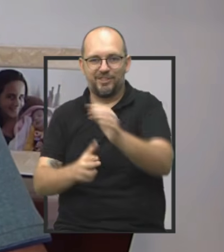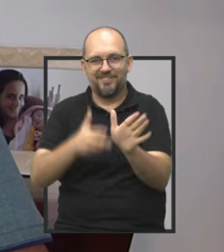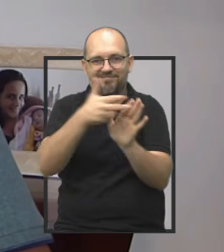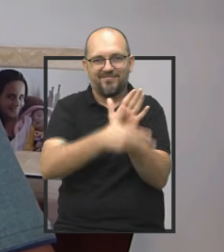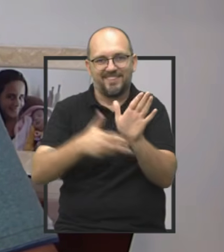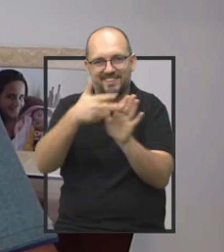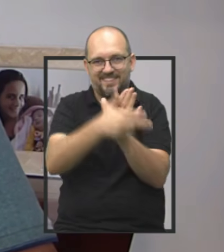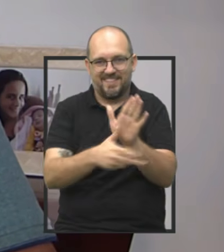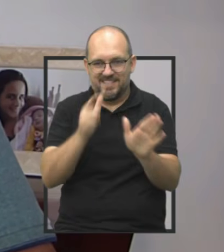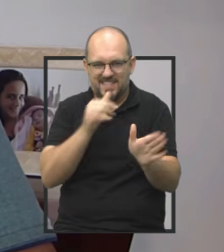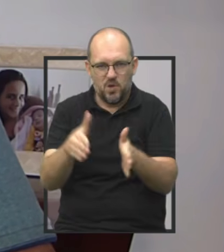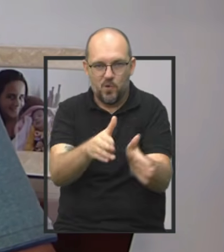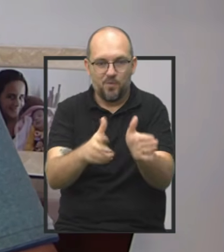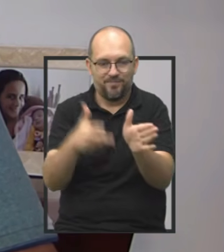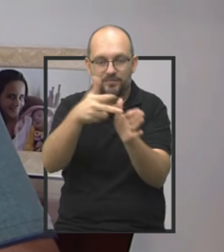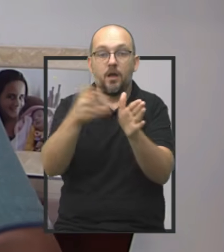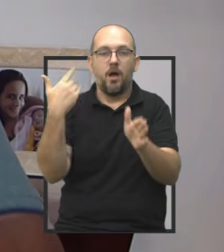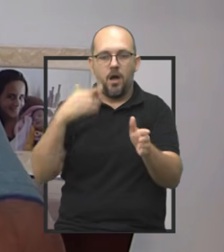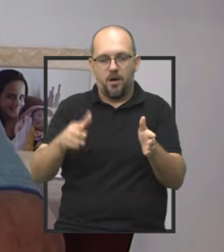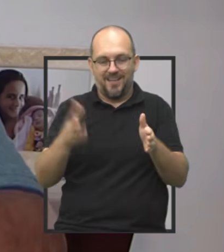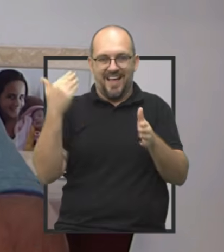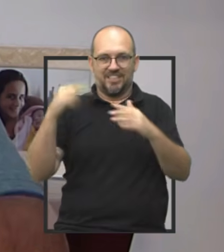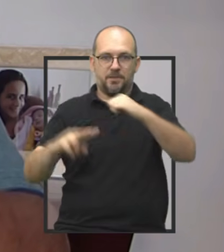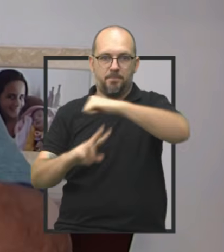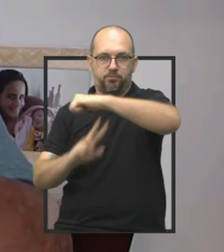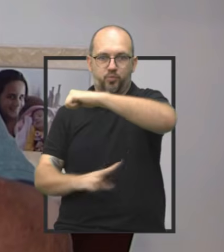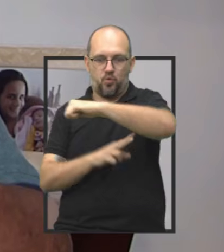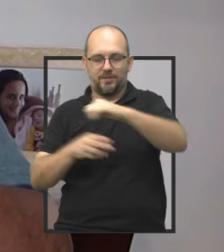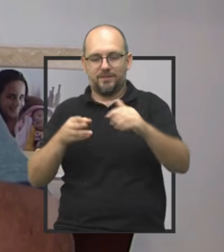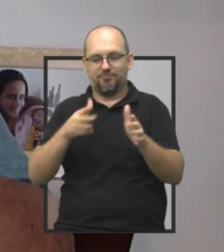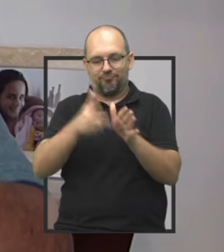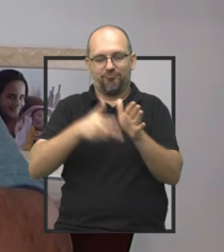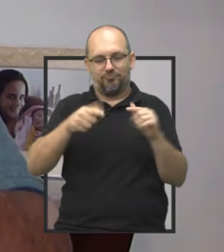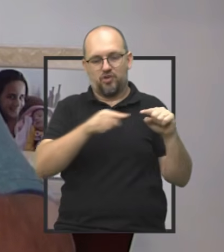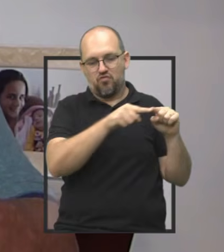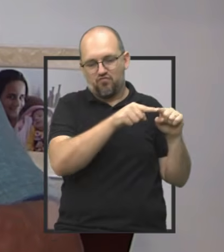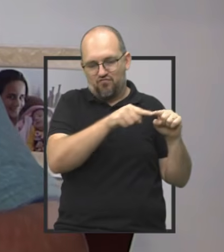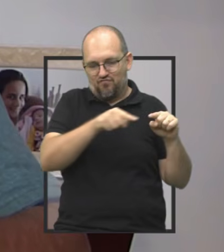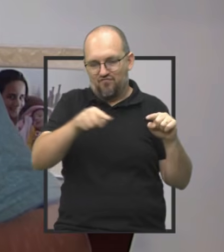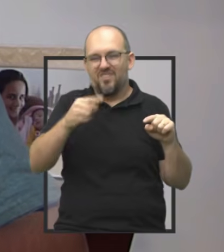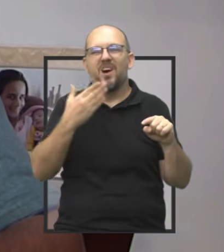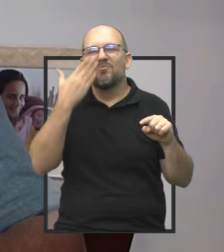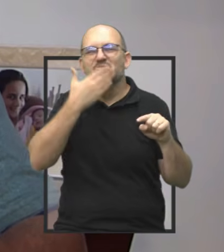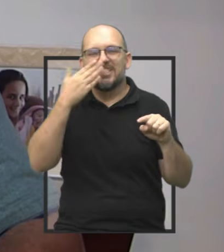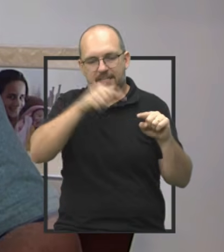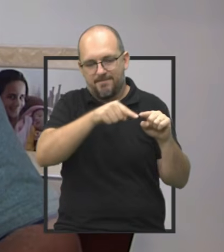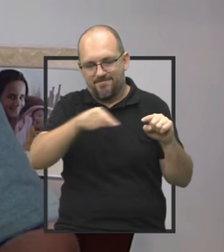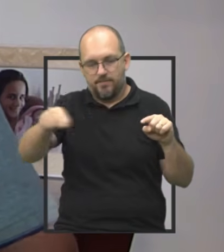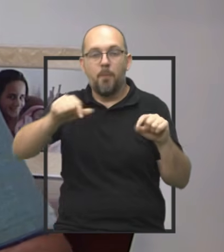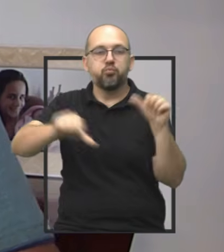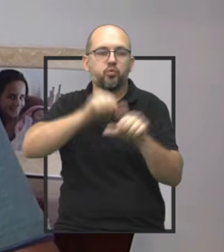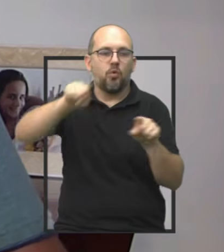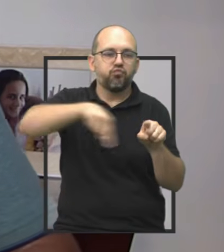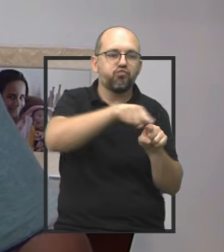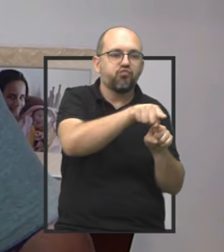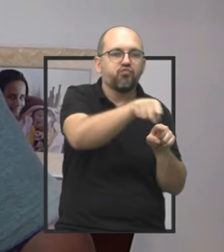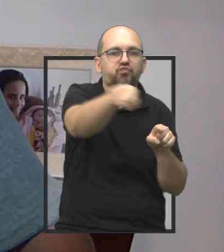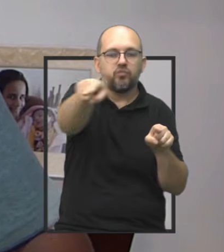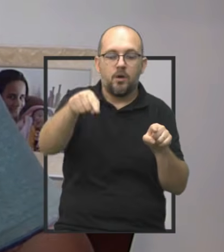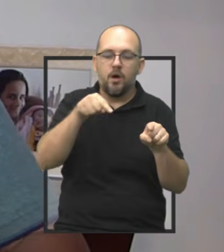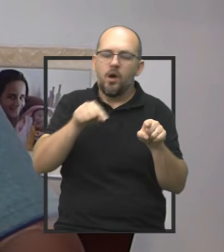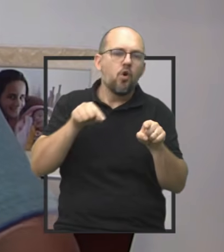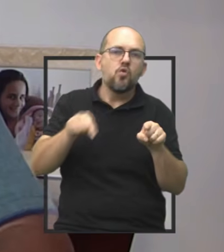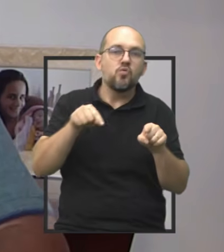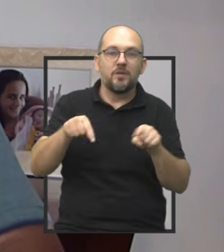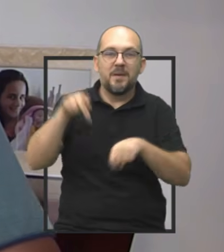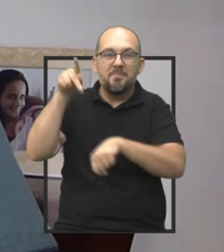do trem aí no Rio, então foi feito um desvio, que a ponte passava, o trem passava pela usina. E ficou aquele